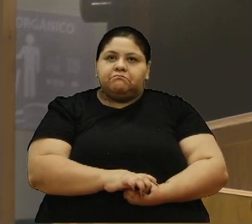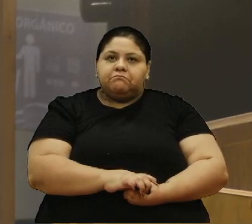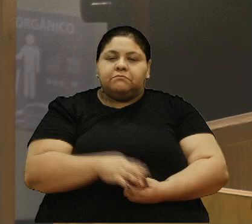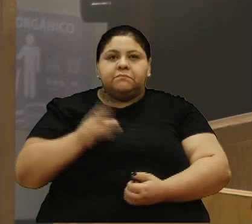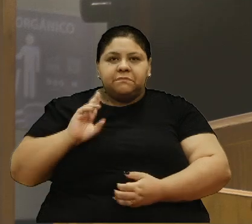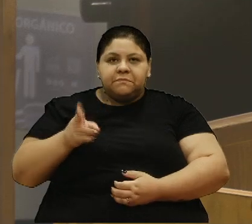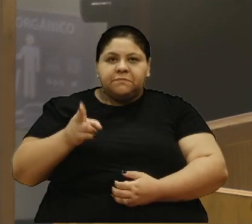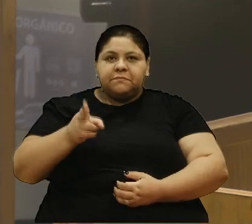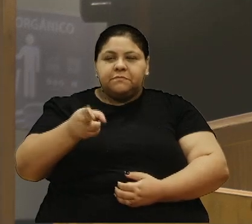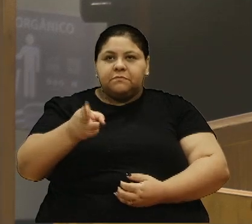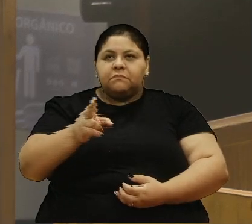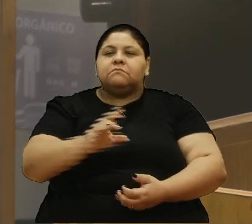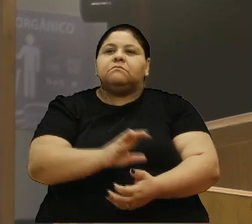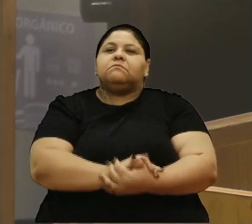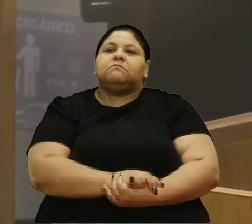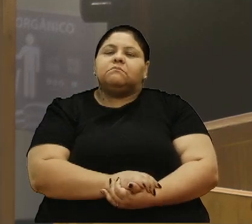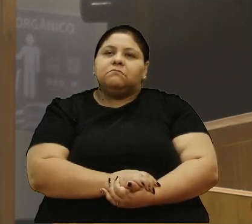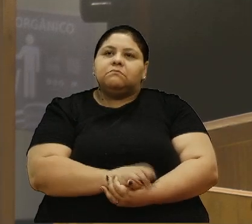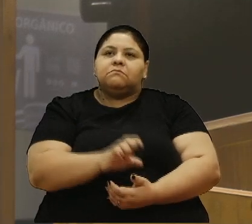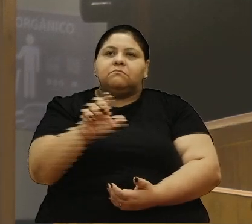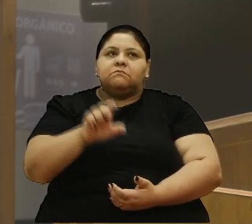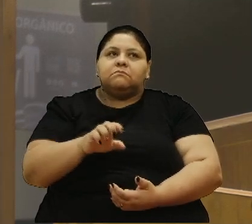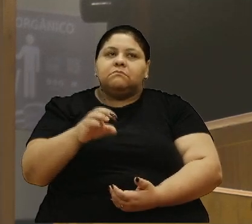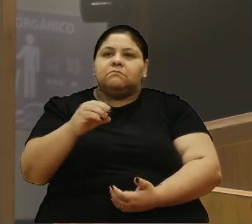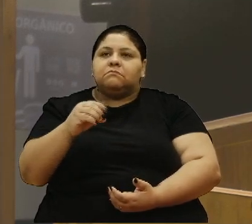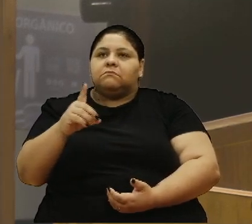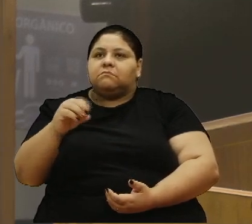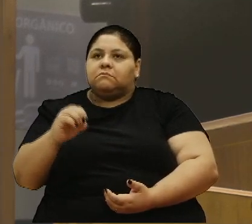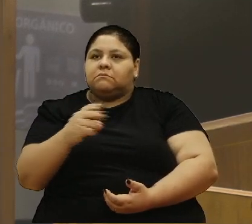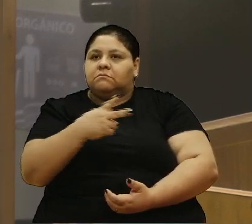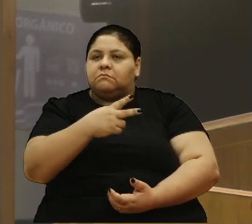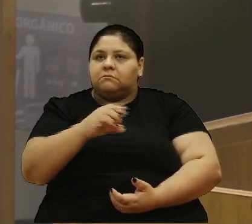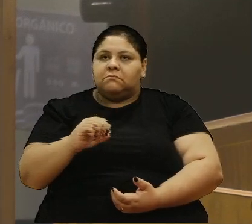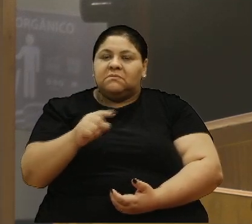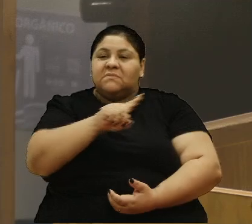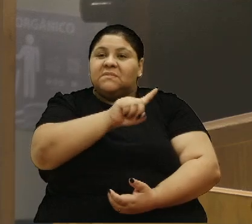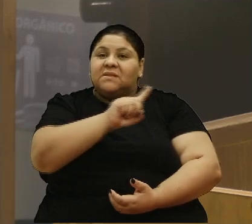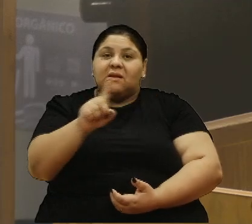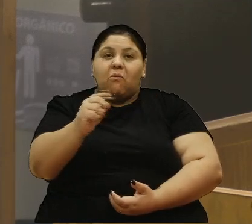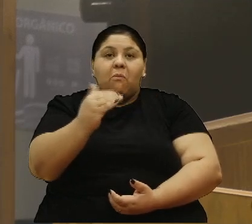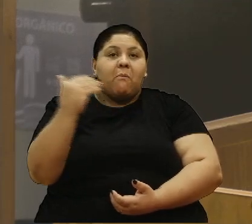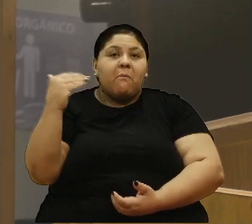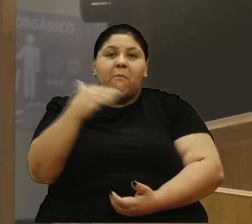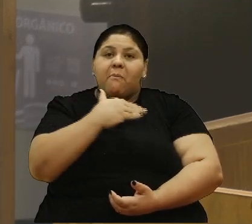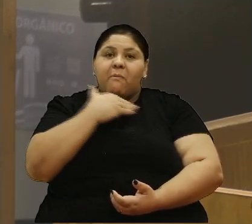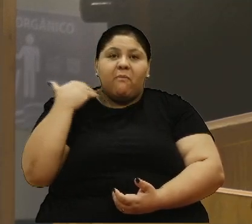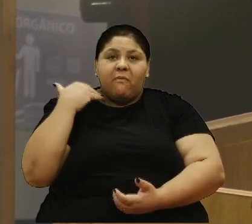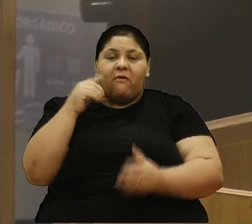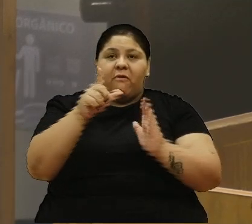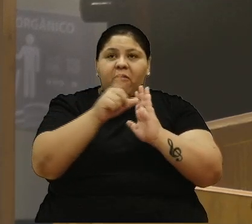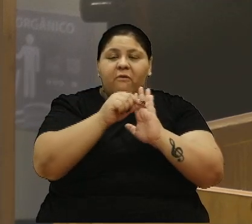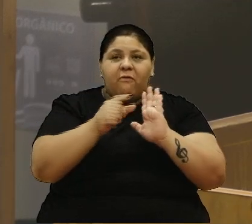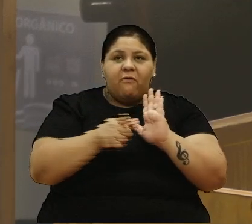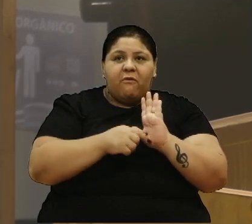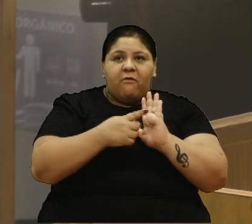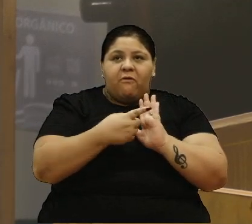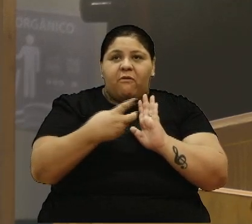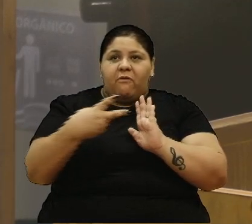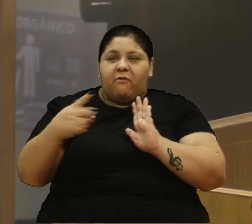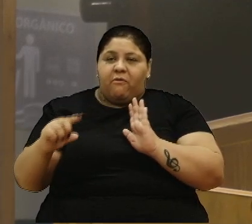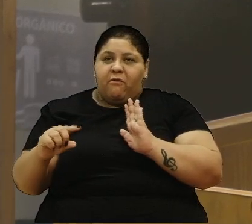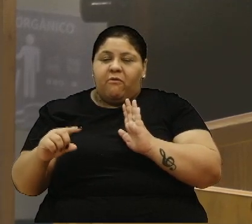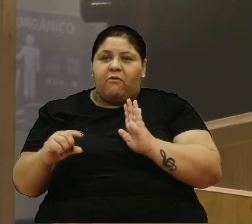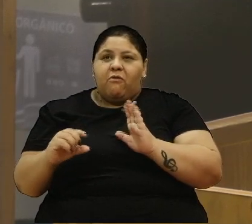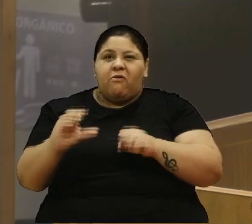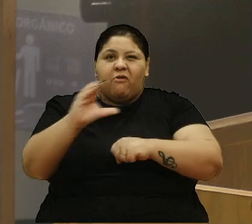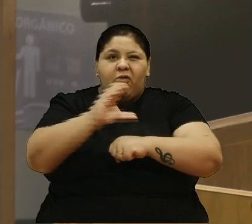seguindo aqui, Êxodo 20:13 diz: não matarás. O artigo 121 do Código Penal